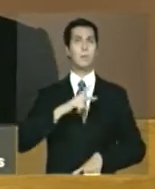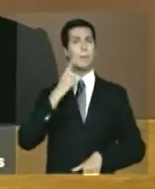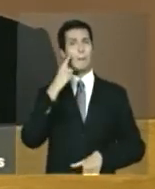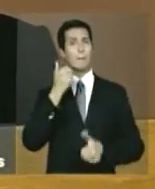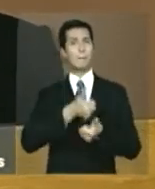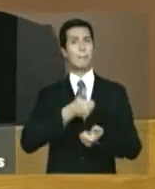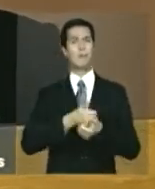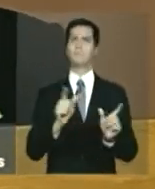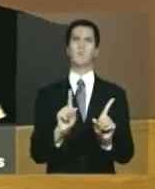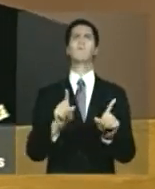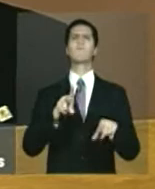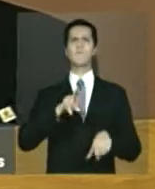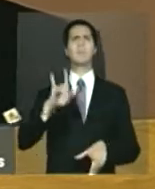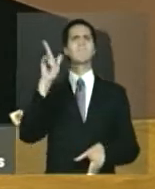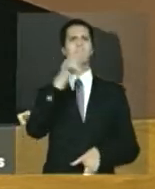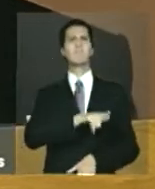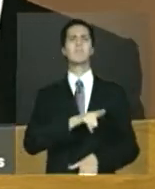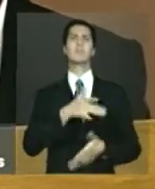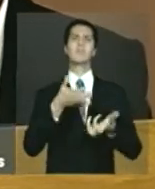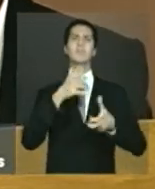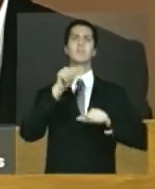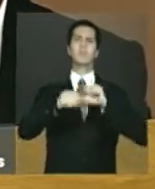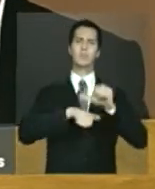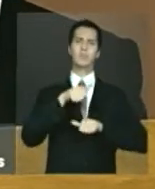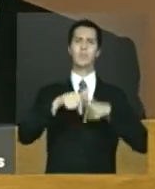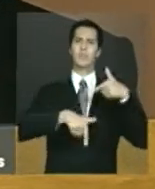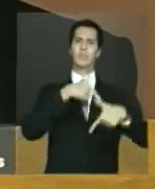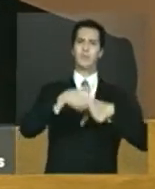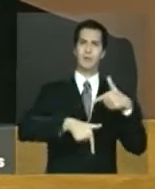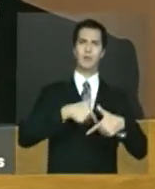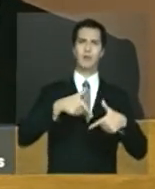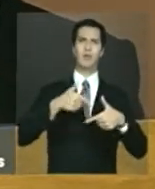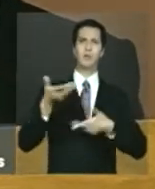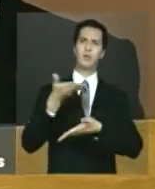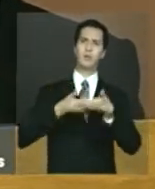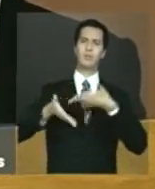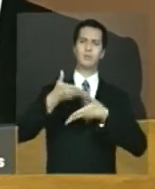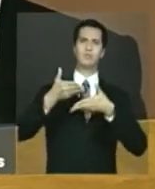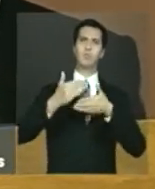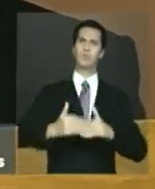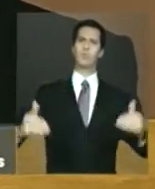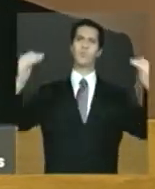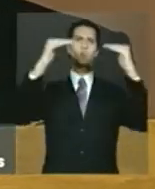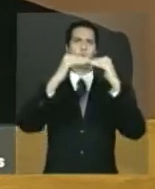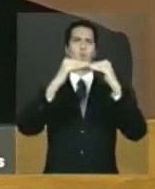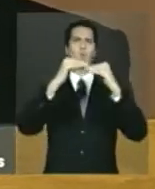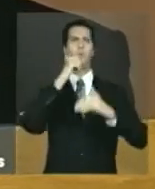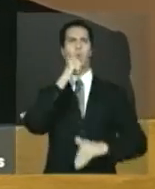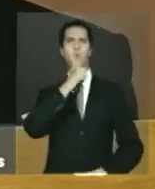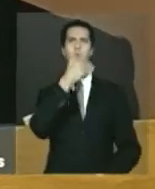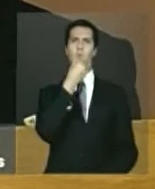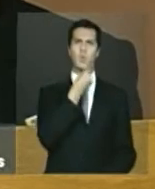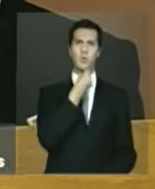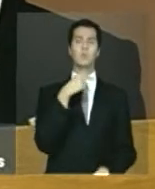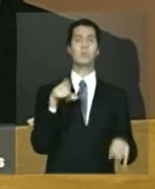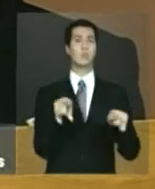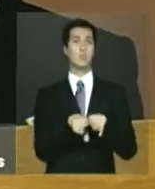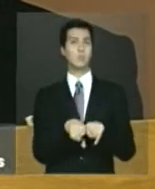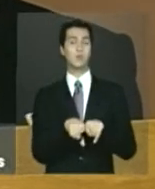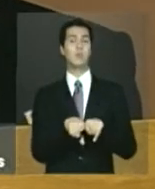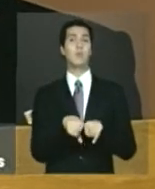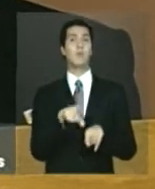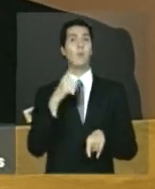transformar as relações de trabalho em relações mais igualitárias vamos equiparar as